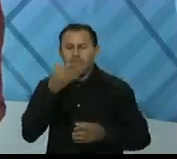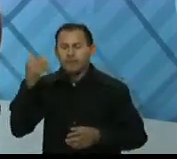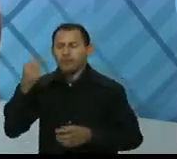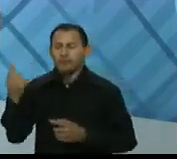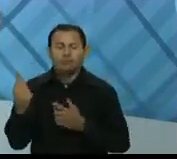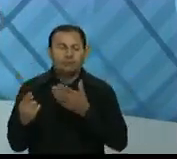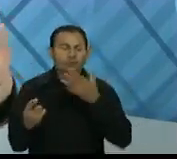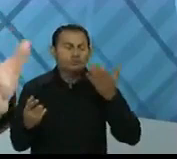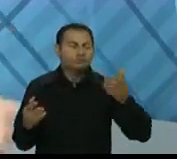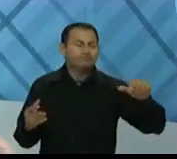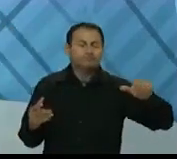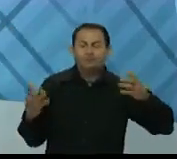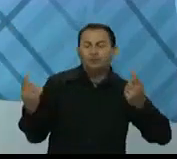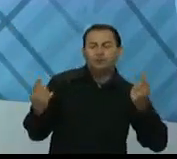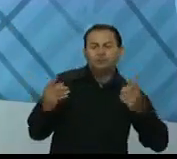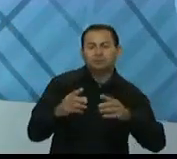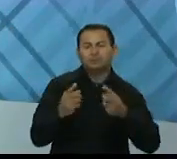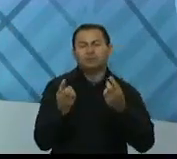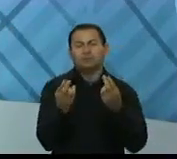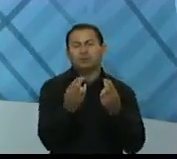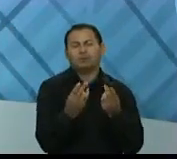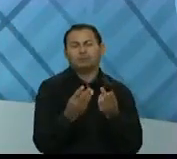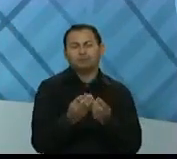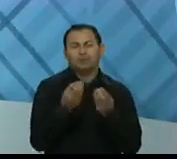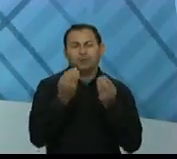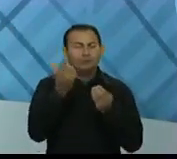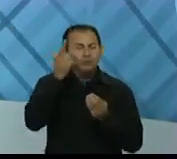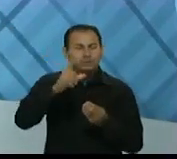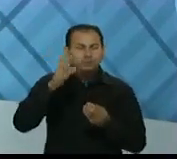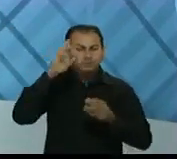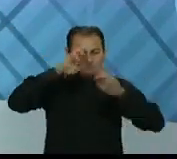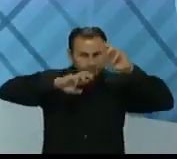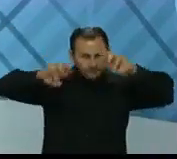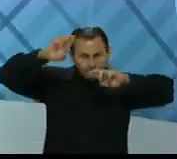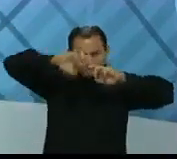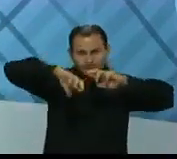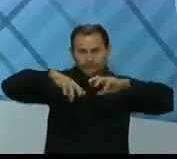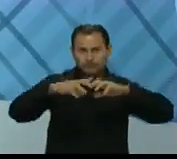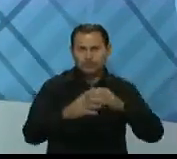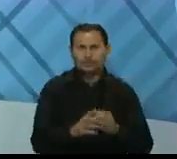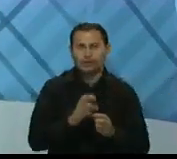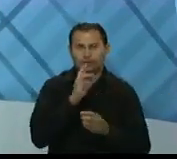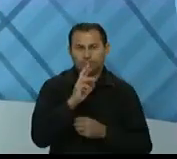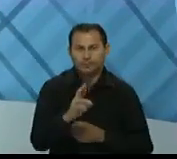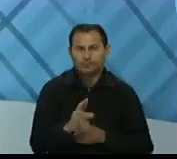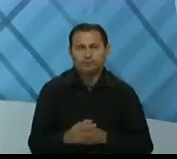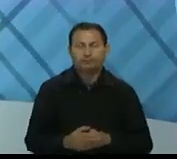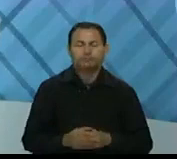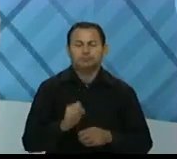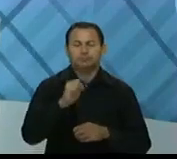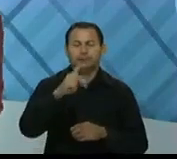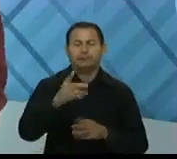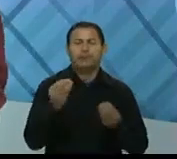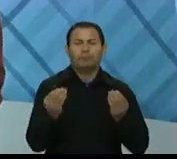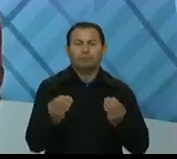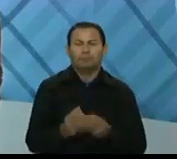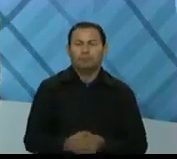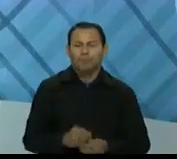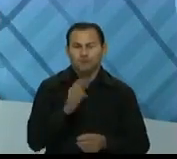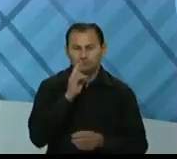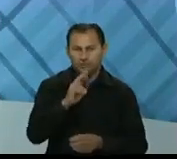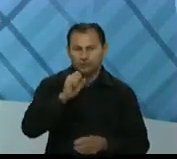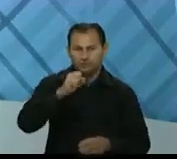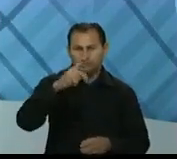que o outro? E quando eles se equivalem? Como a gente consegue analisar as situações para resolver essa situação-problema? Para resolver